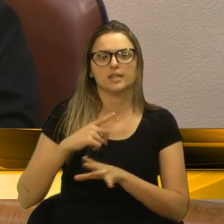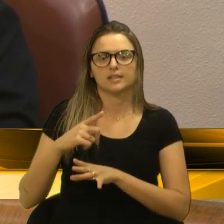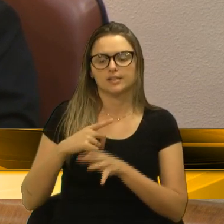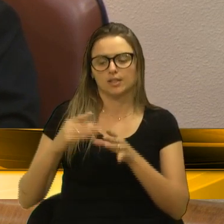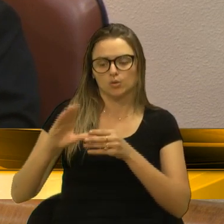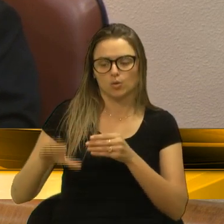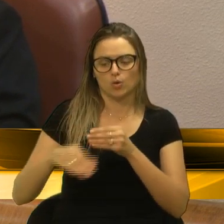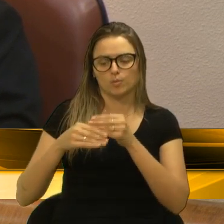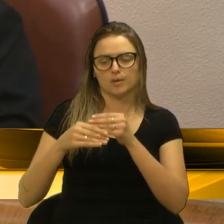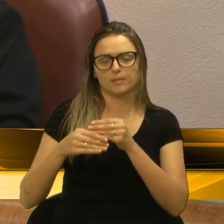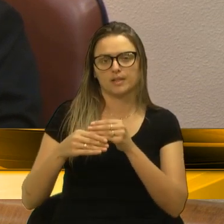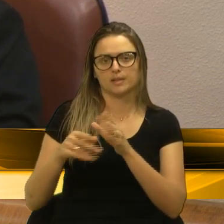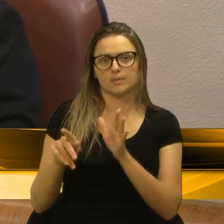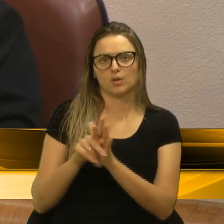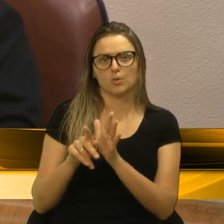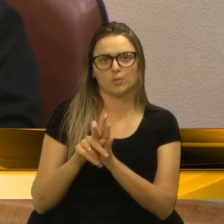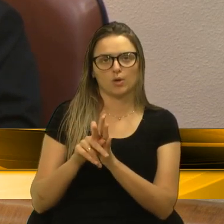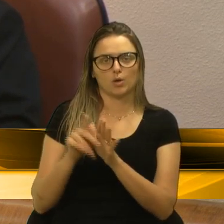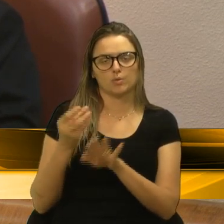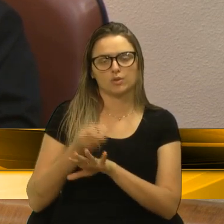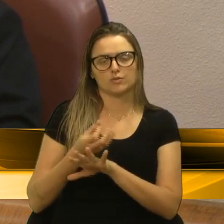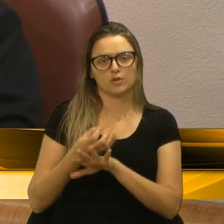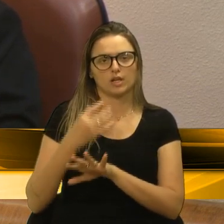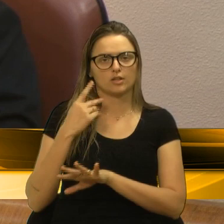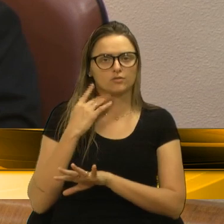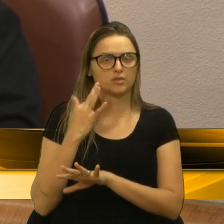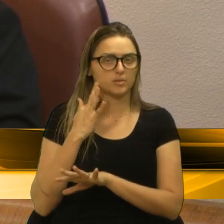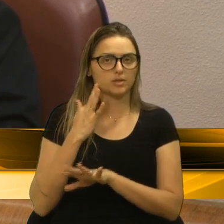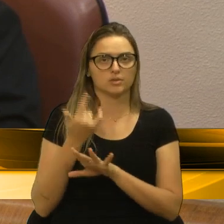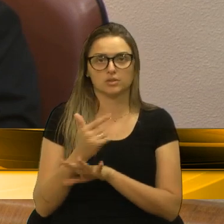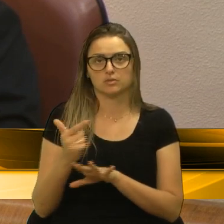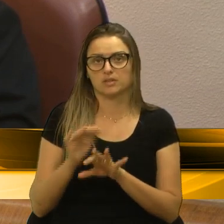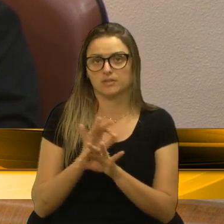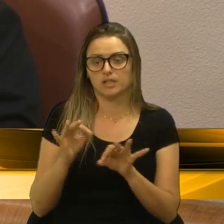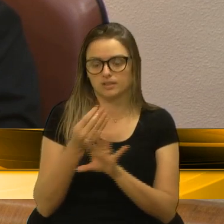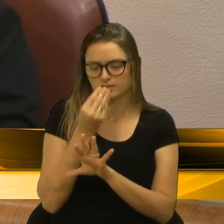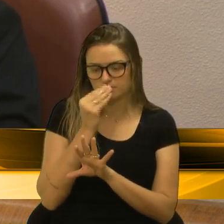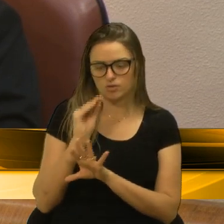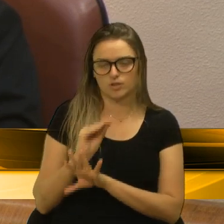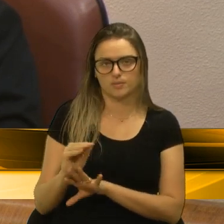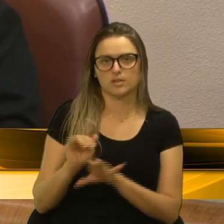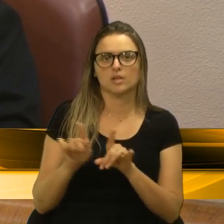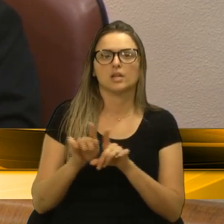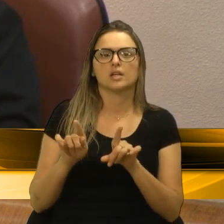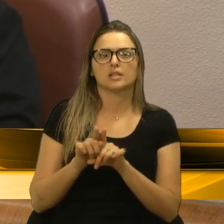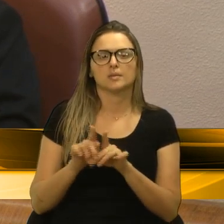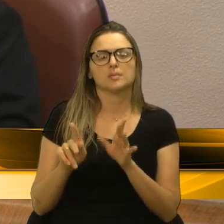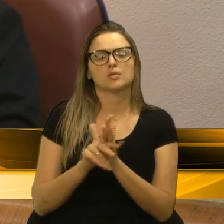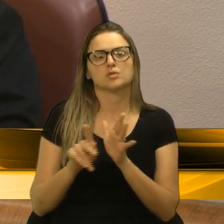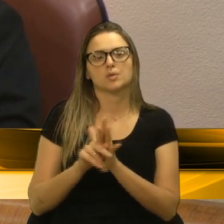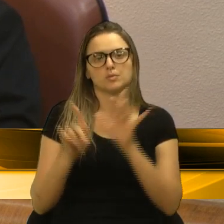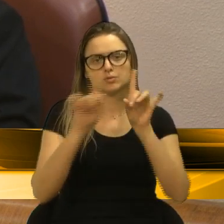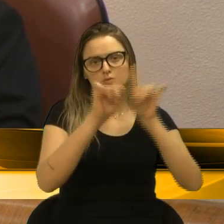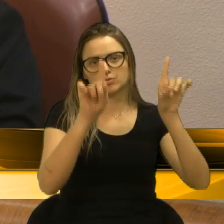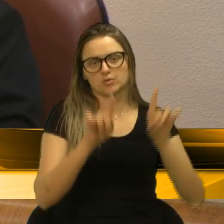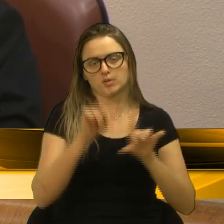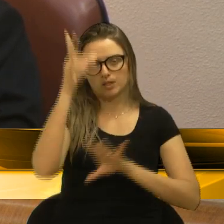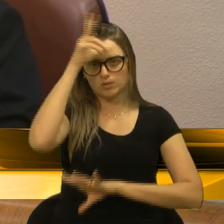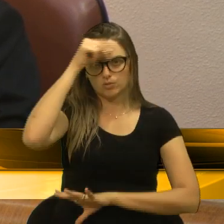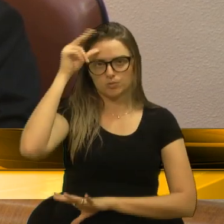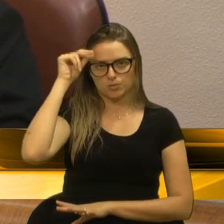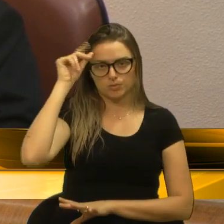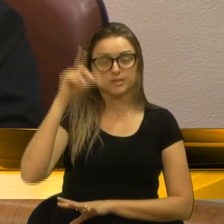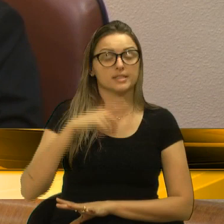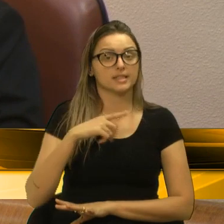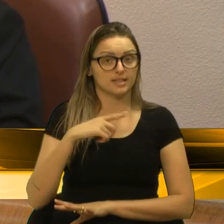pelo Dr. Fabiano, que não houve desprezo pelo CMS e nem tampouco pelos servidores municipais, que comprovadamente